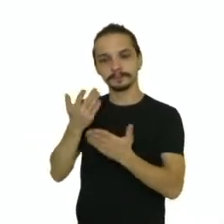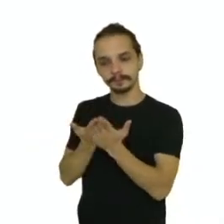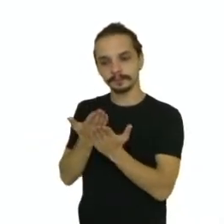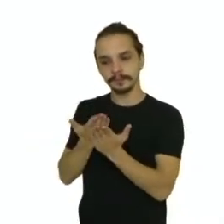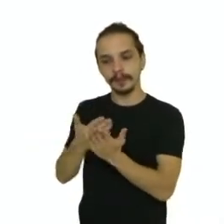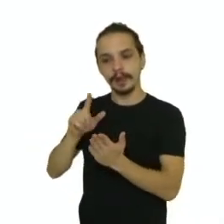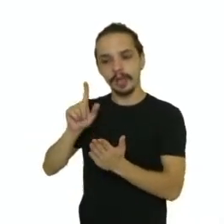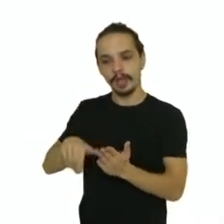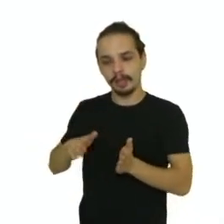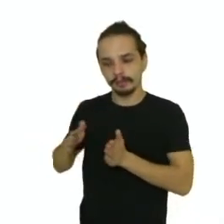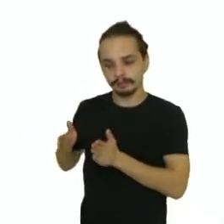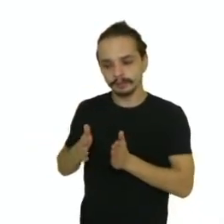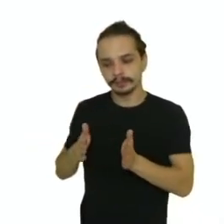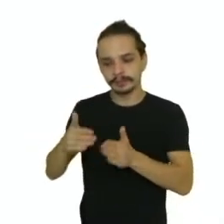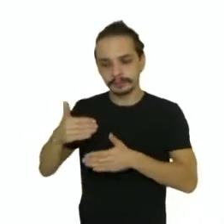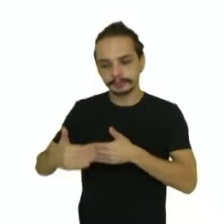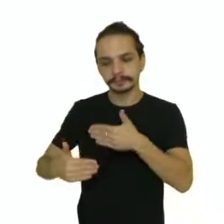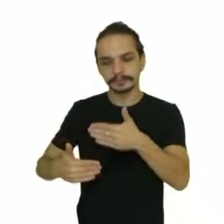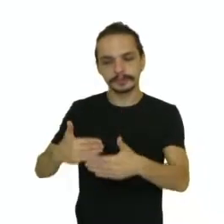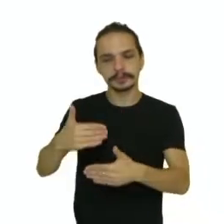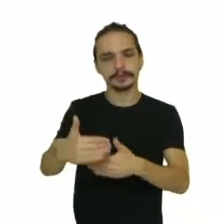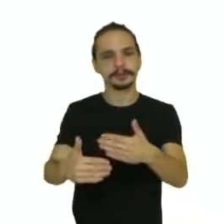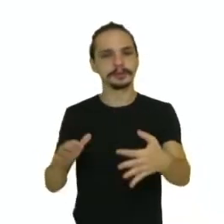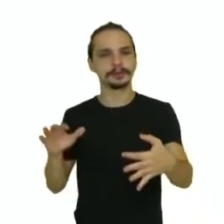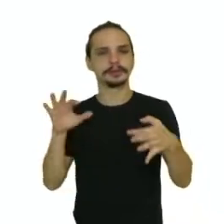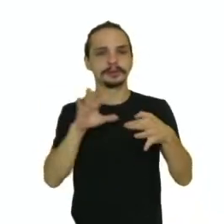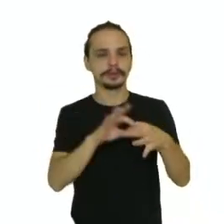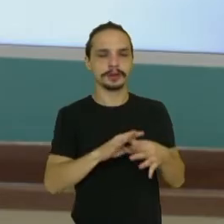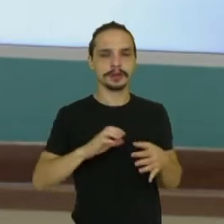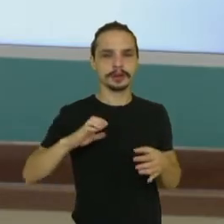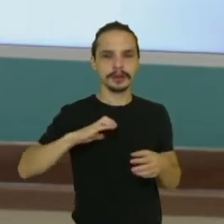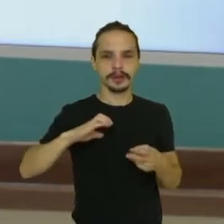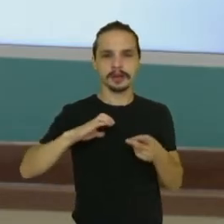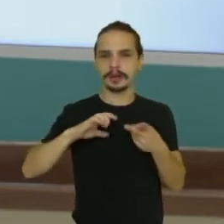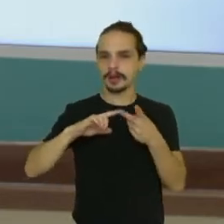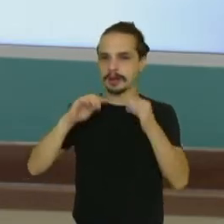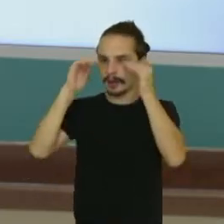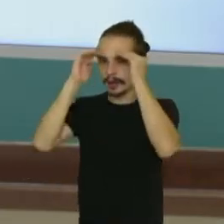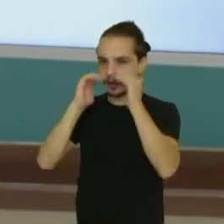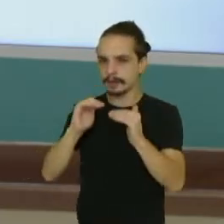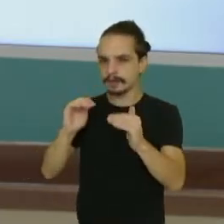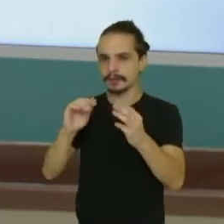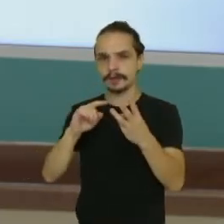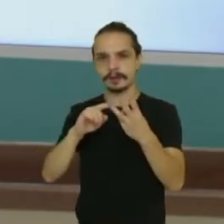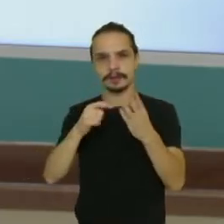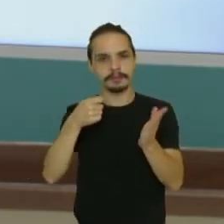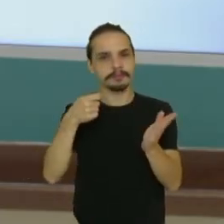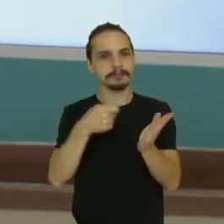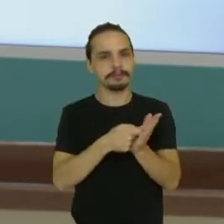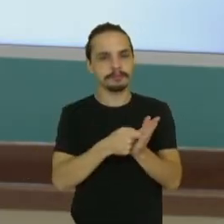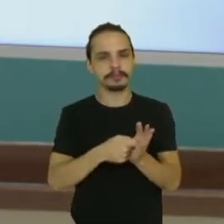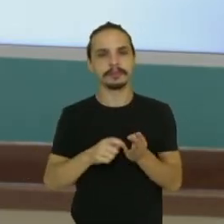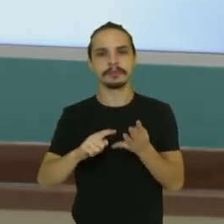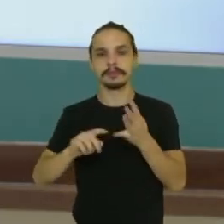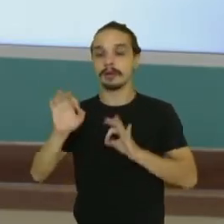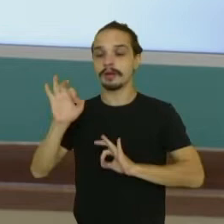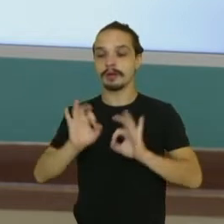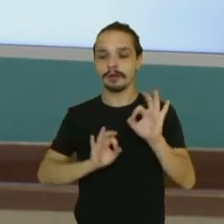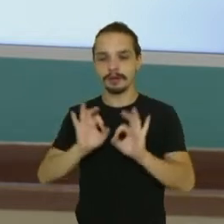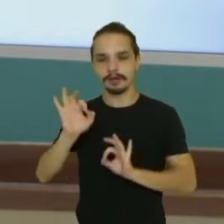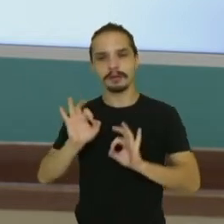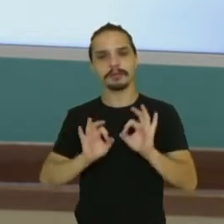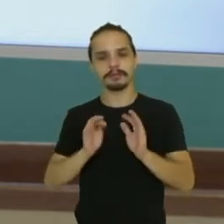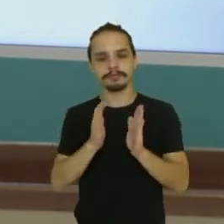caminho que deve ser trilhado pautado na ética no respeito na ordem na organização